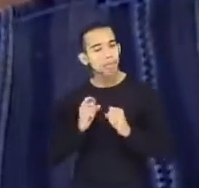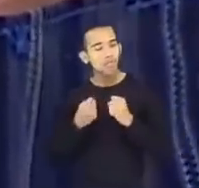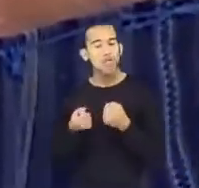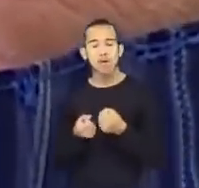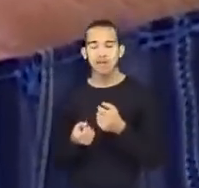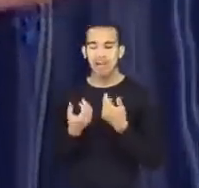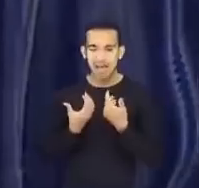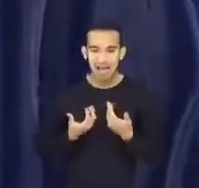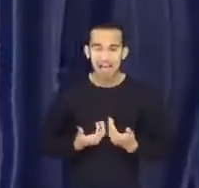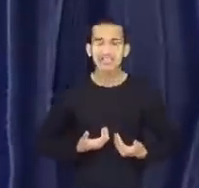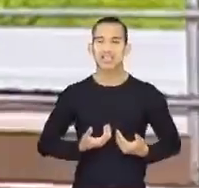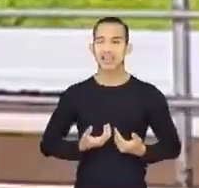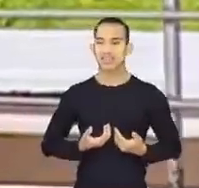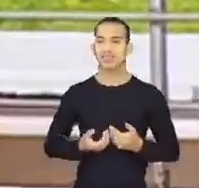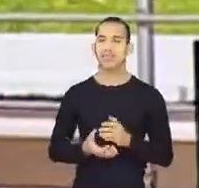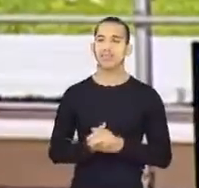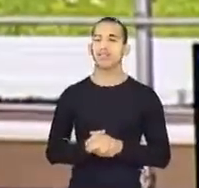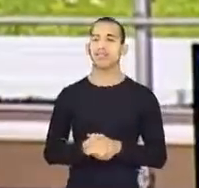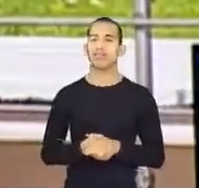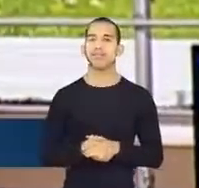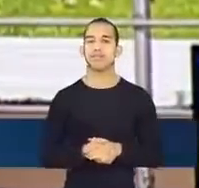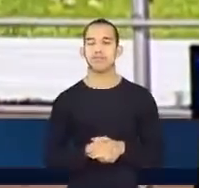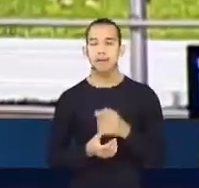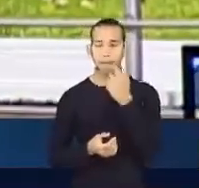O cansaço.